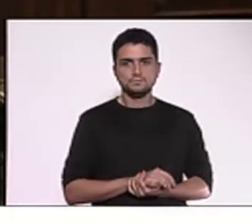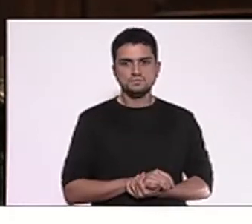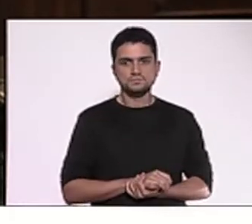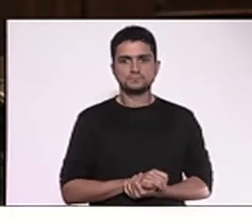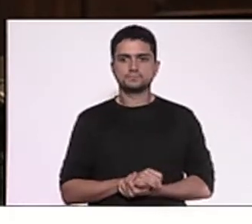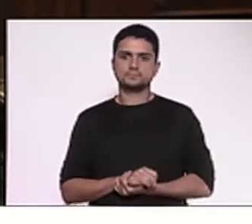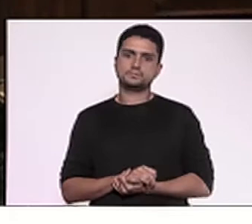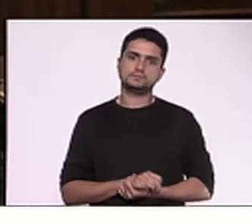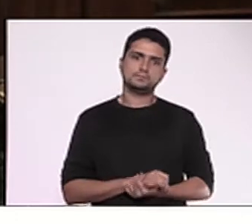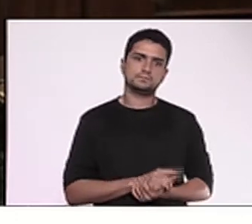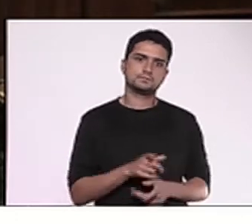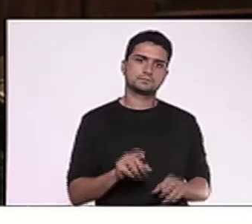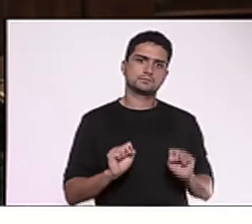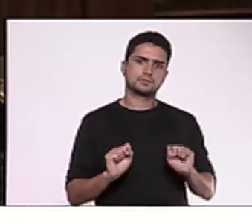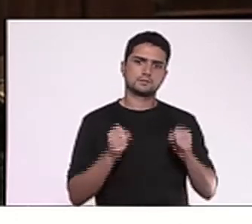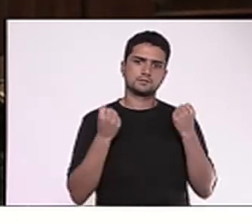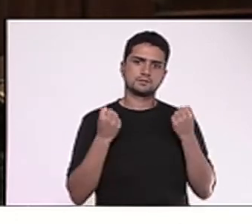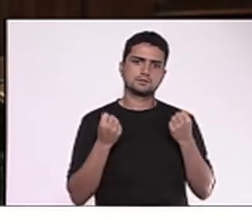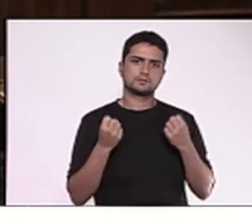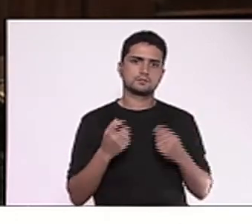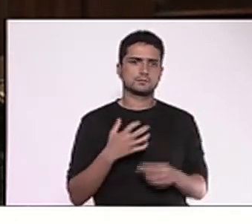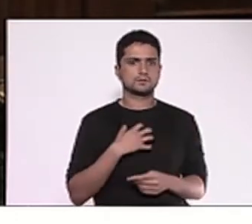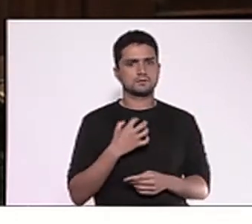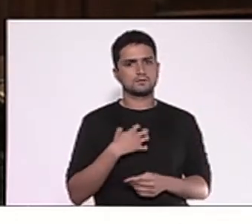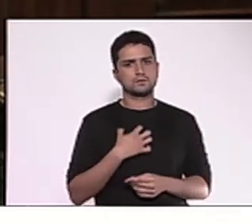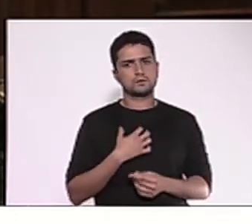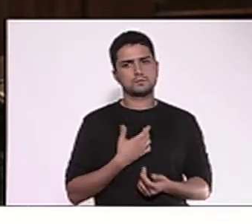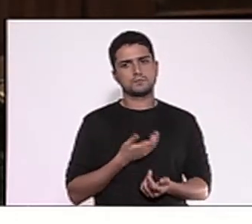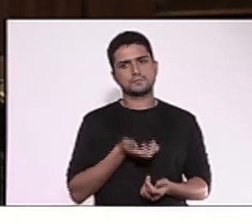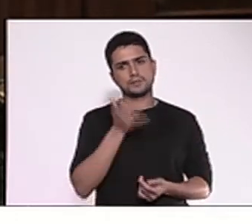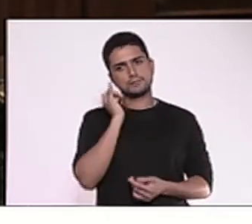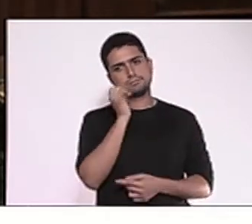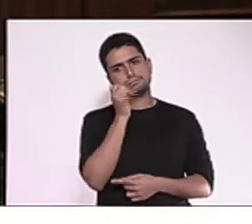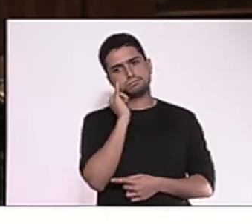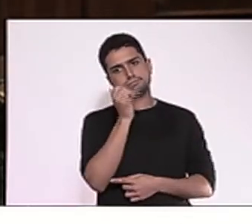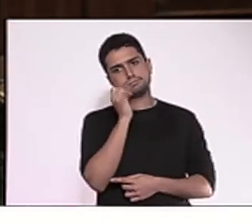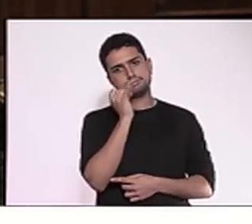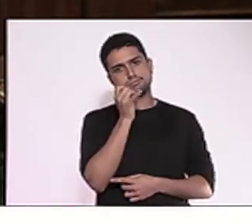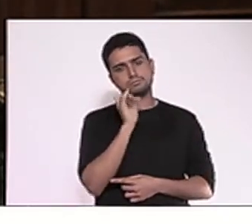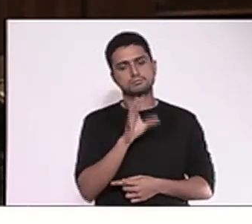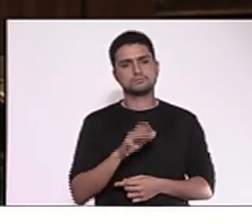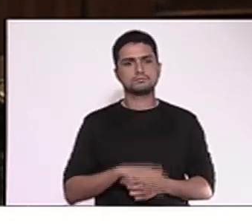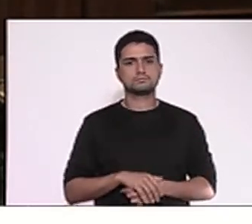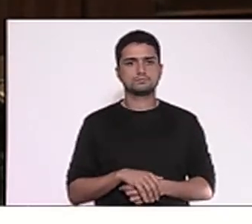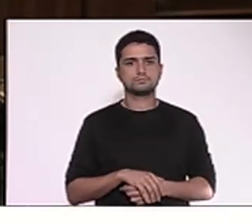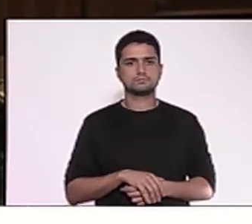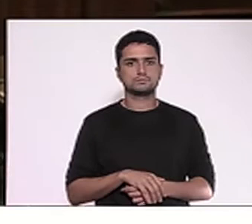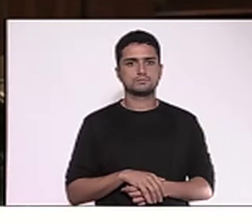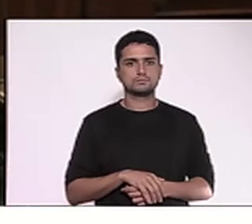feitas de forma, a meu ver, demagógica e sem consistência. Vamos a um outro ponto.